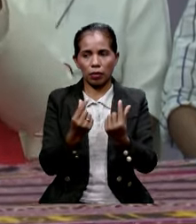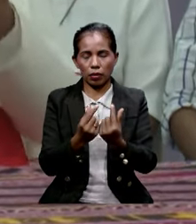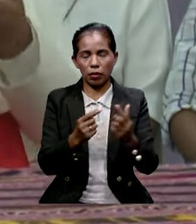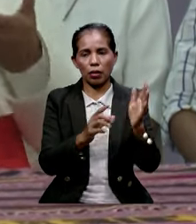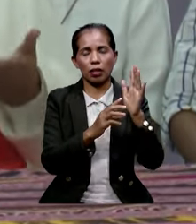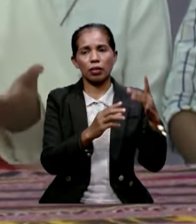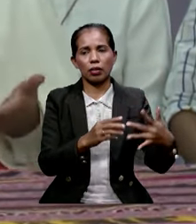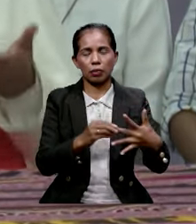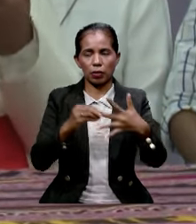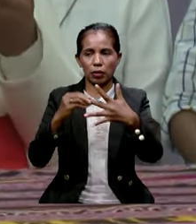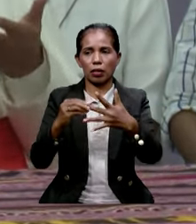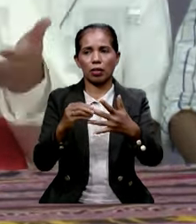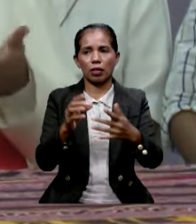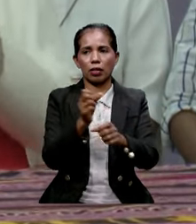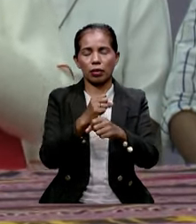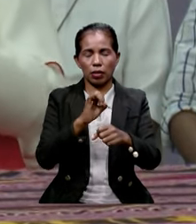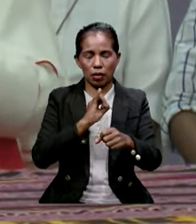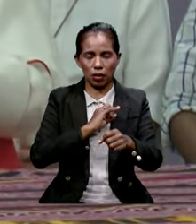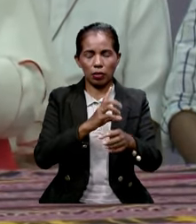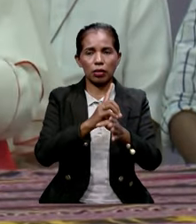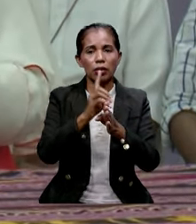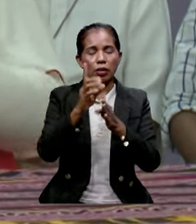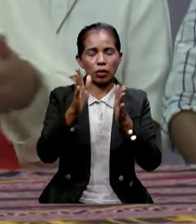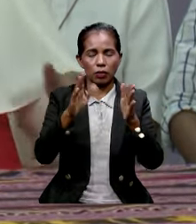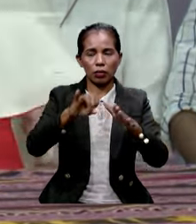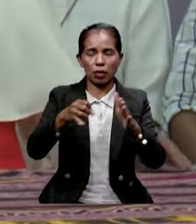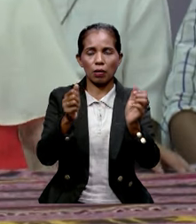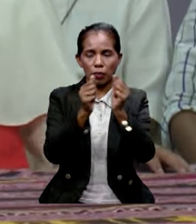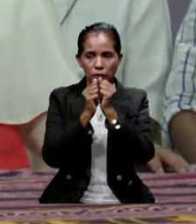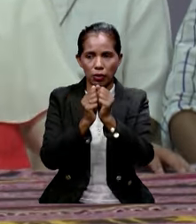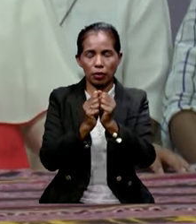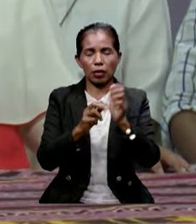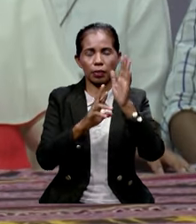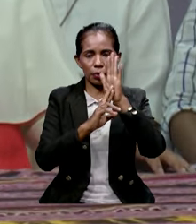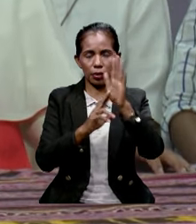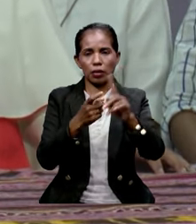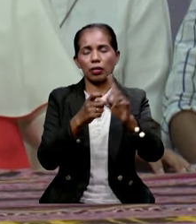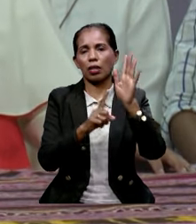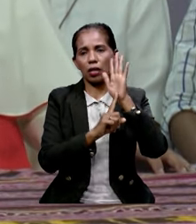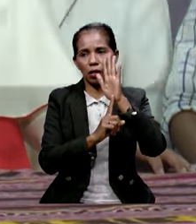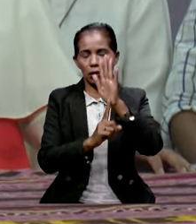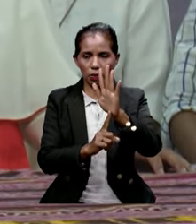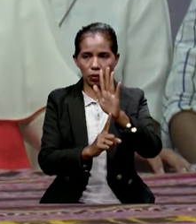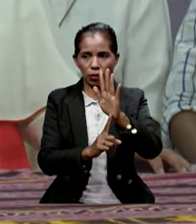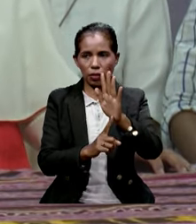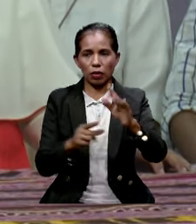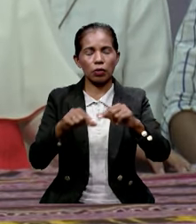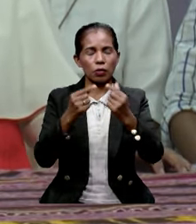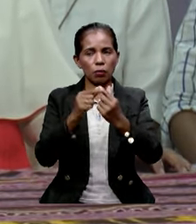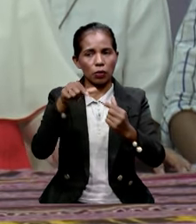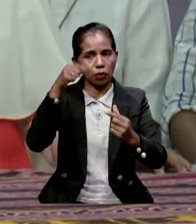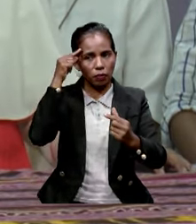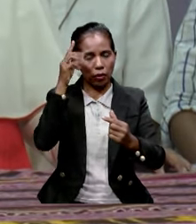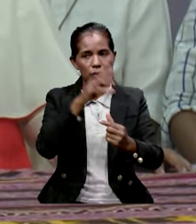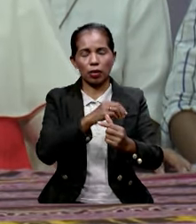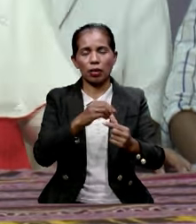oficialmente ata hau del governador general ha mutu con representante di cintura di niente fosai e iki pa governo ini ia ne beto